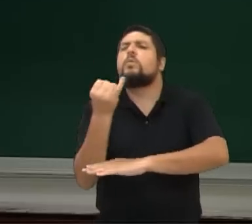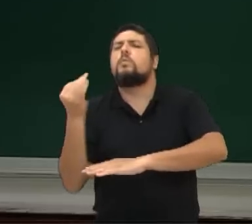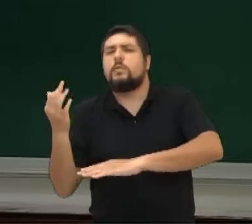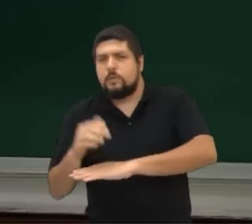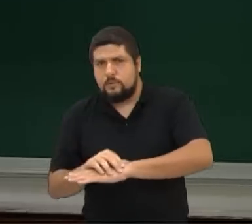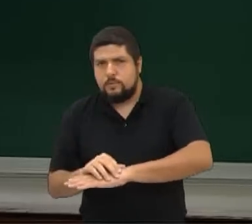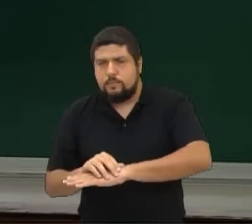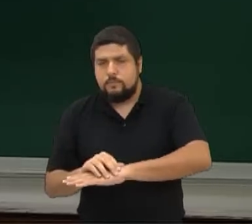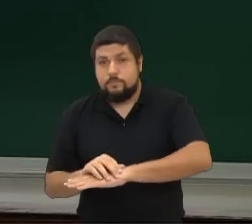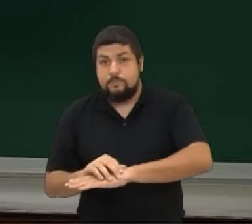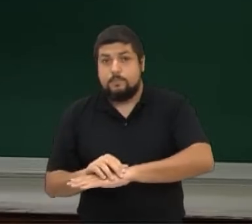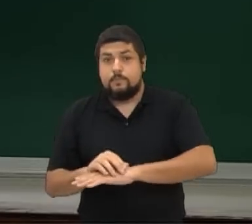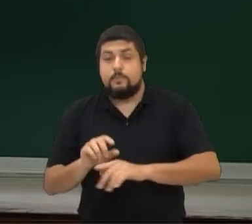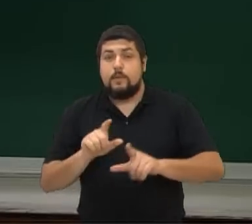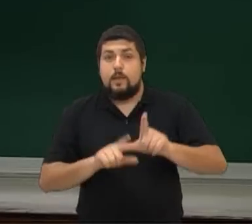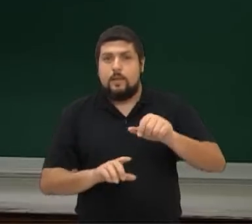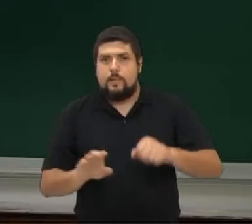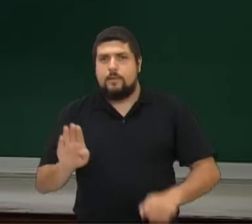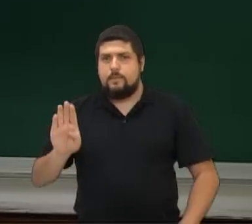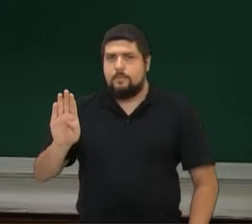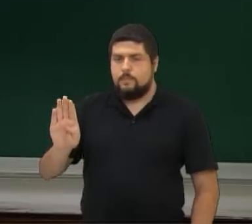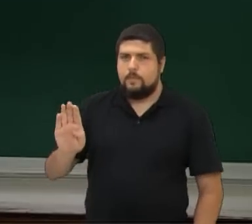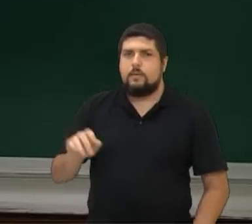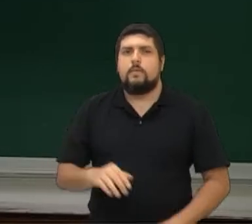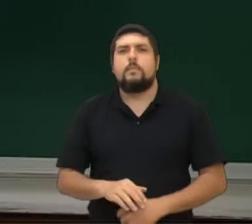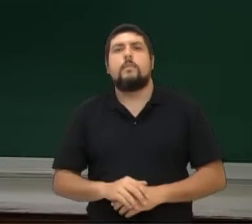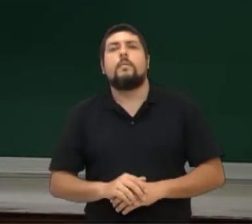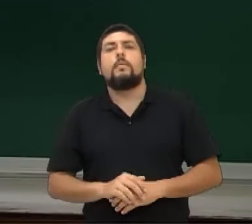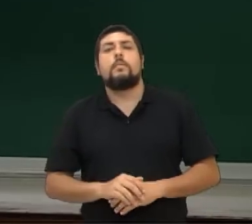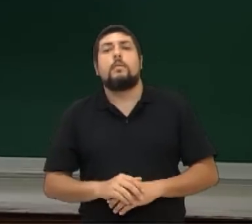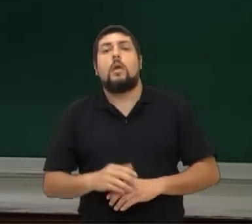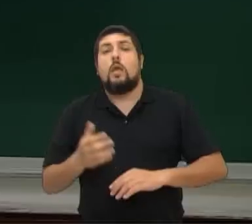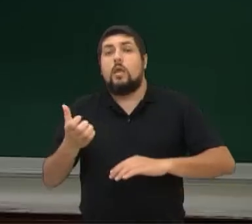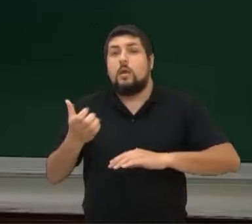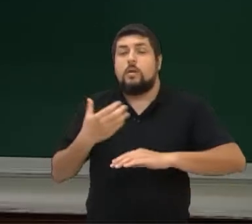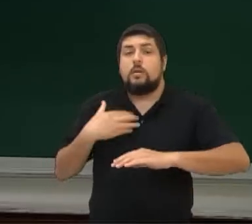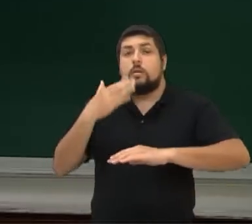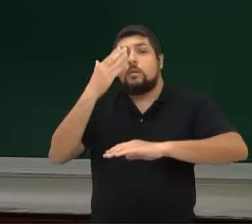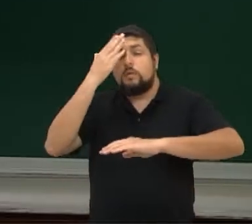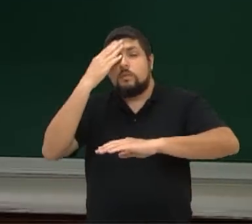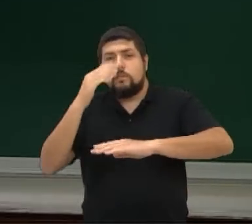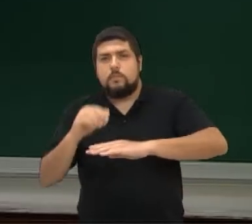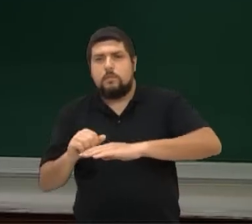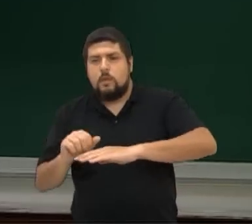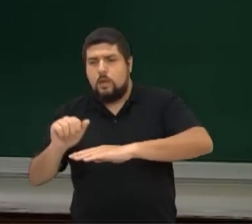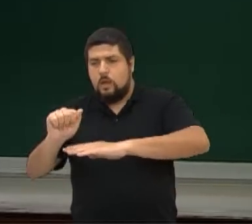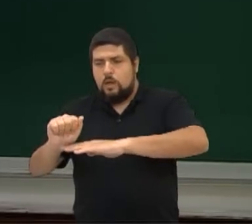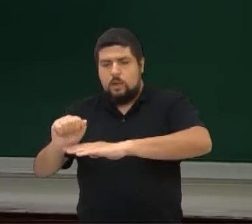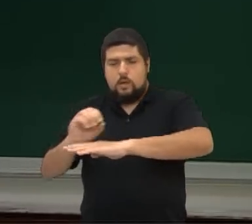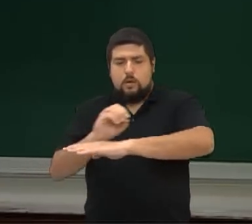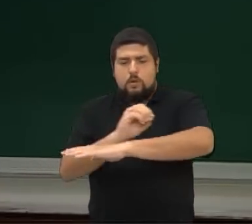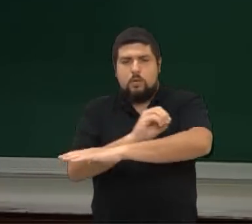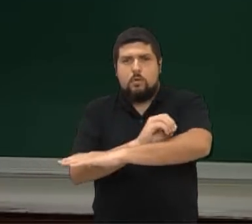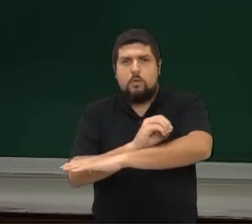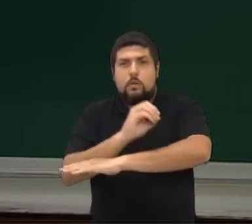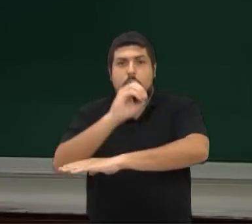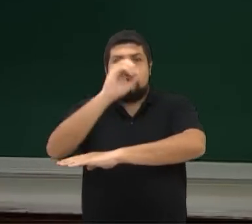letra B, ele pede para você determinar a medida do ângulo AOC. Então